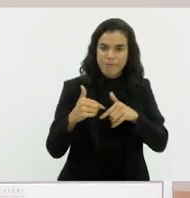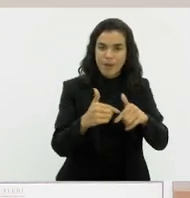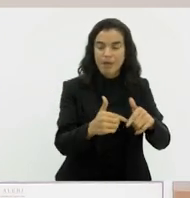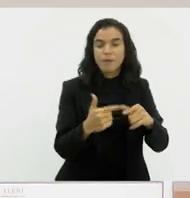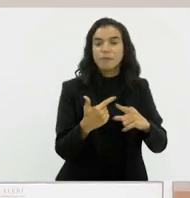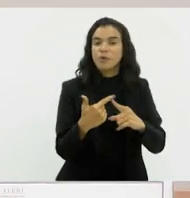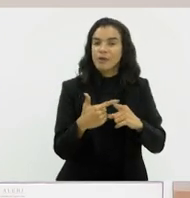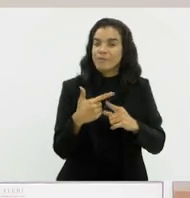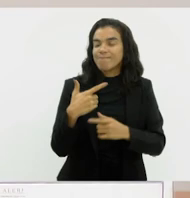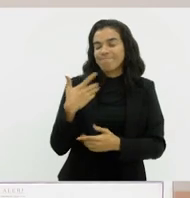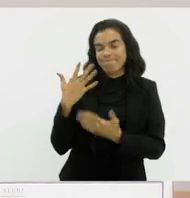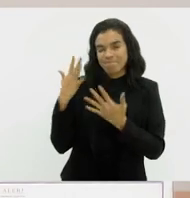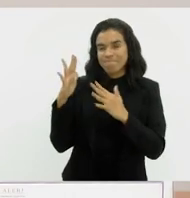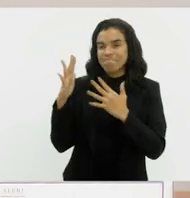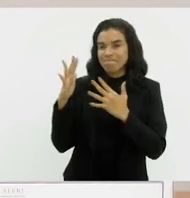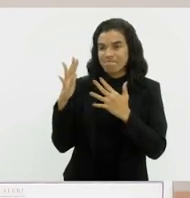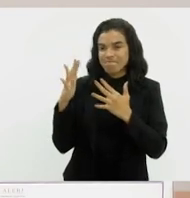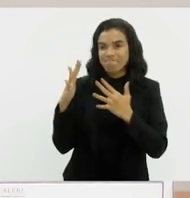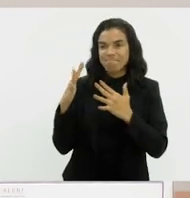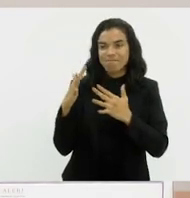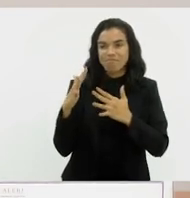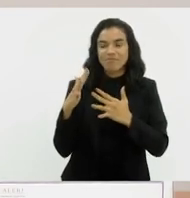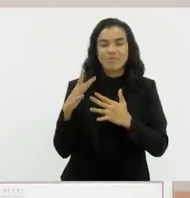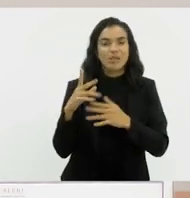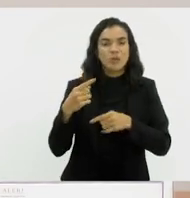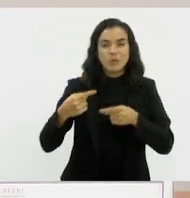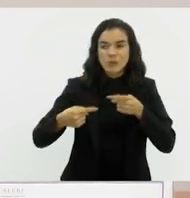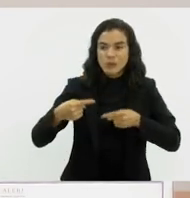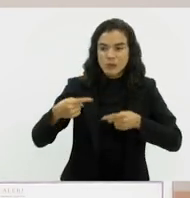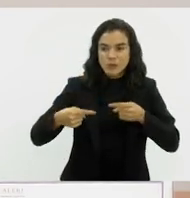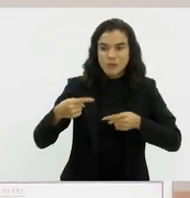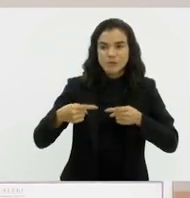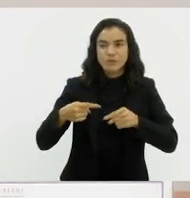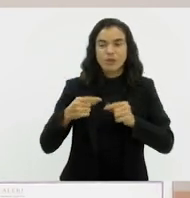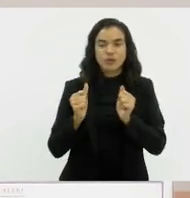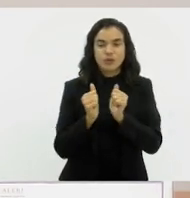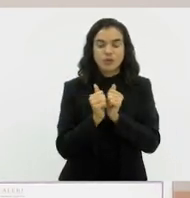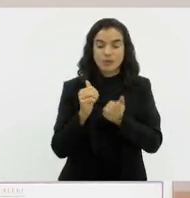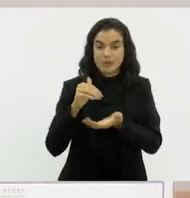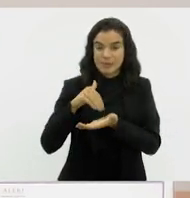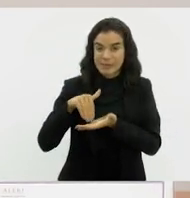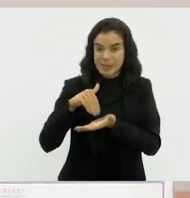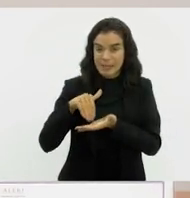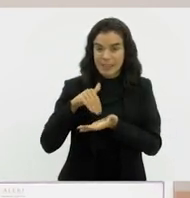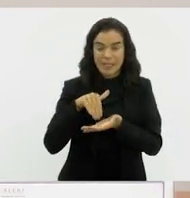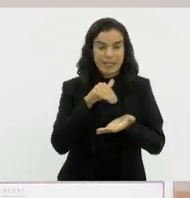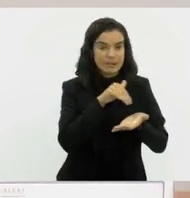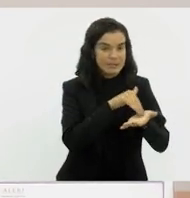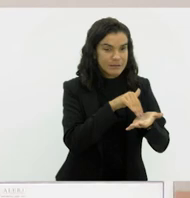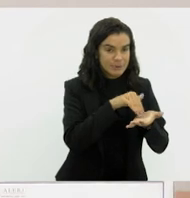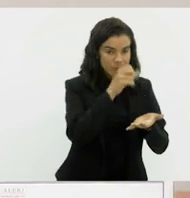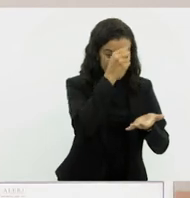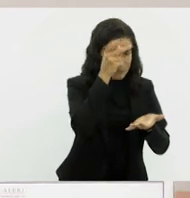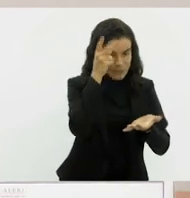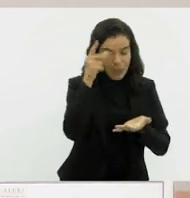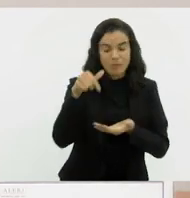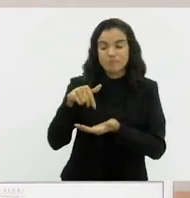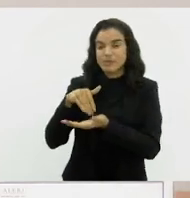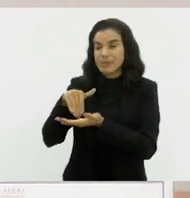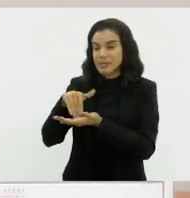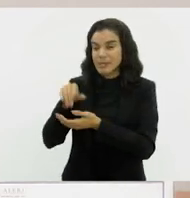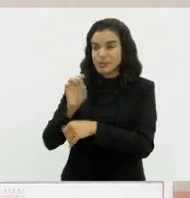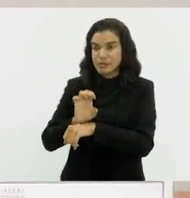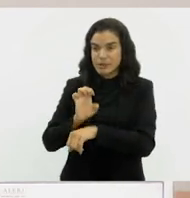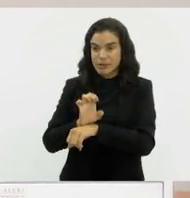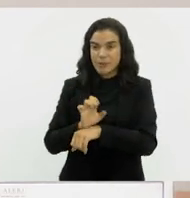reconhecer o esforço, né, todo do Tiago num debate com as secretarias. E chegou o momento que a gente, né,